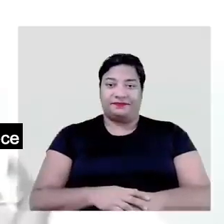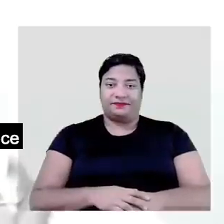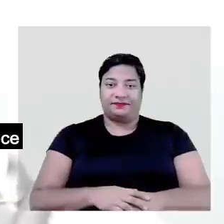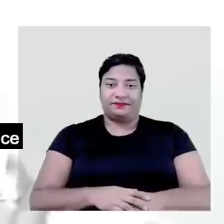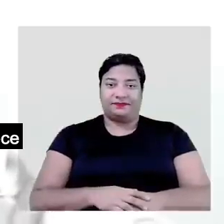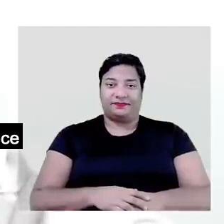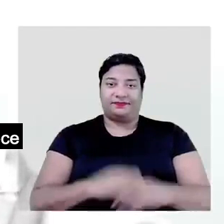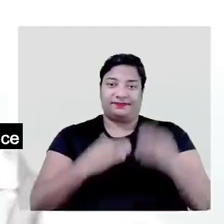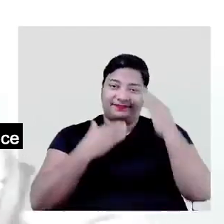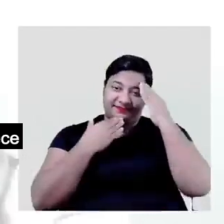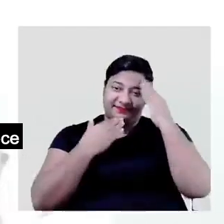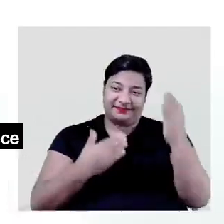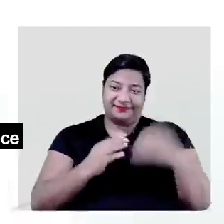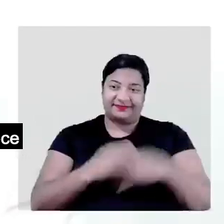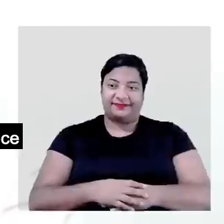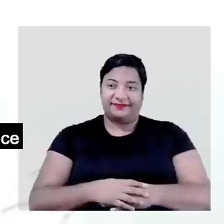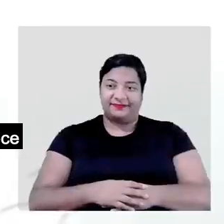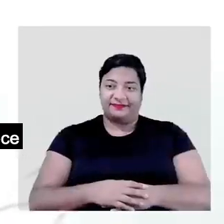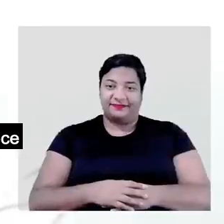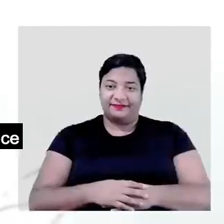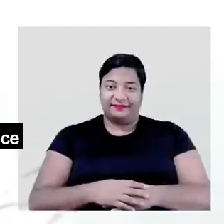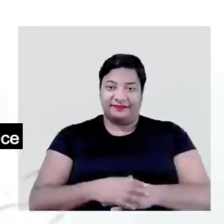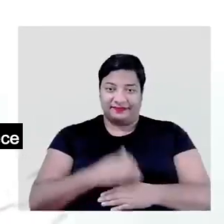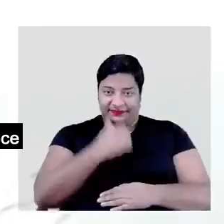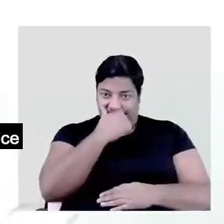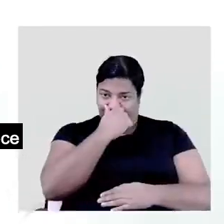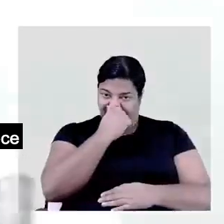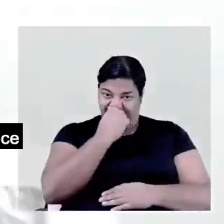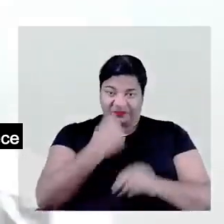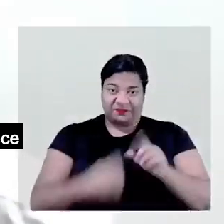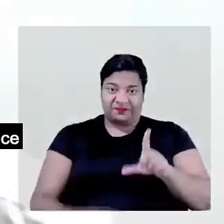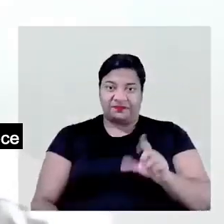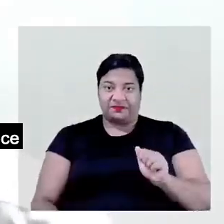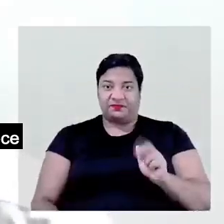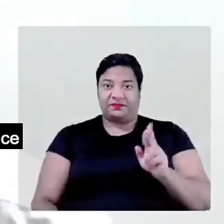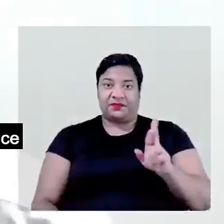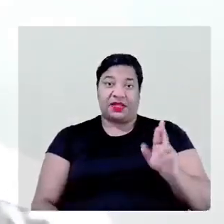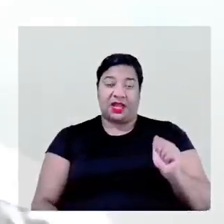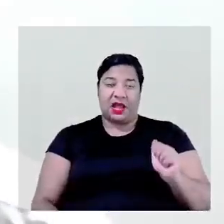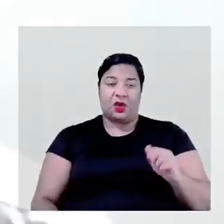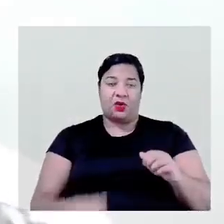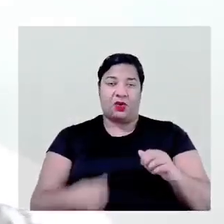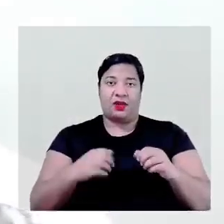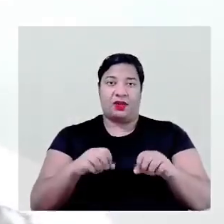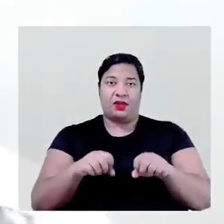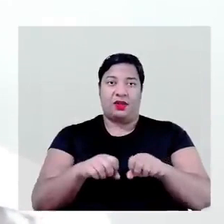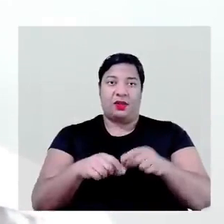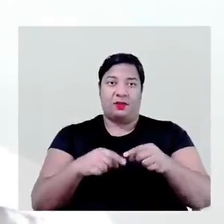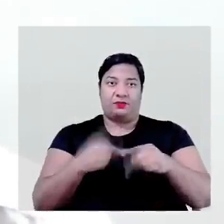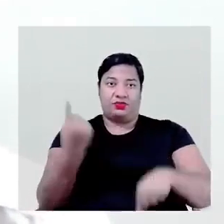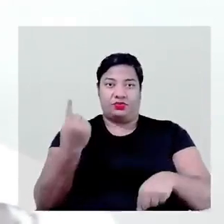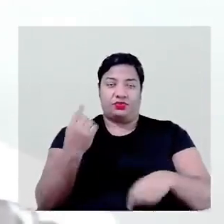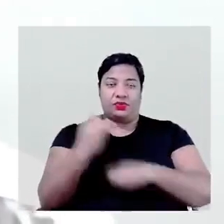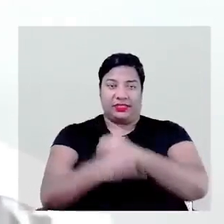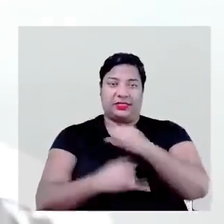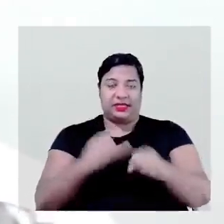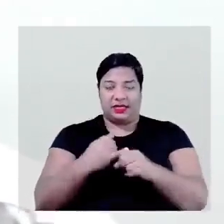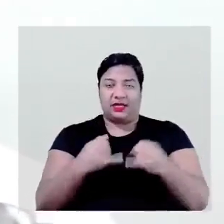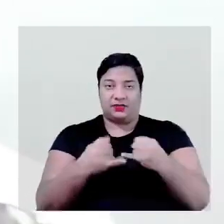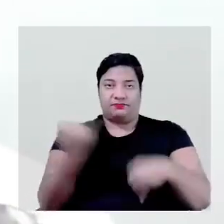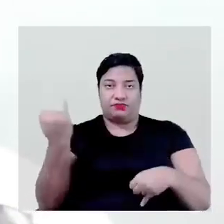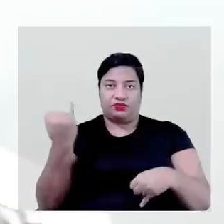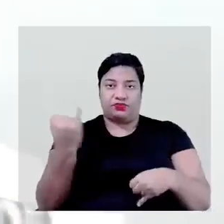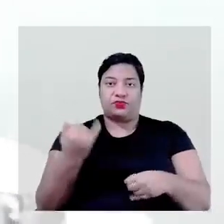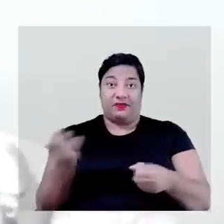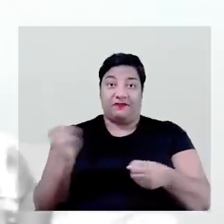Obrigada mais uma vez, Denise. Eu vi aqui Cíntia que a Hiromi Laura Nakazawa, parece que a chefe de conexão cartório dela da primeira caiu, zona eleitoral Bela Vista. né? Ela está